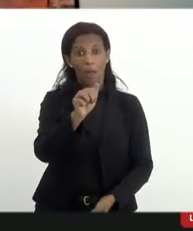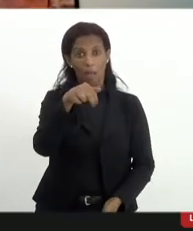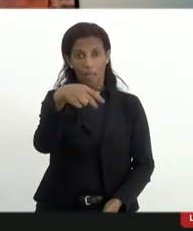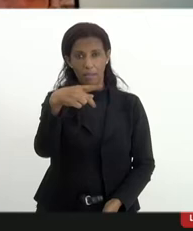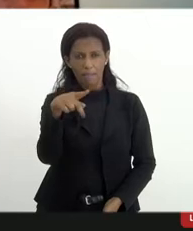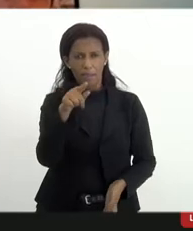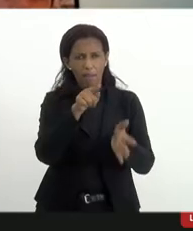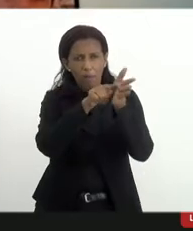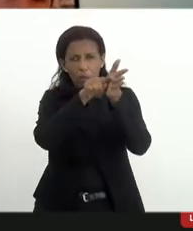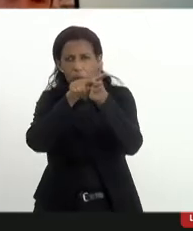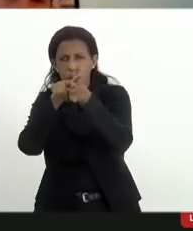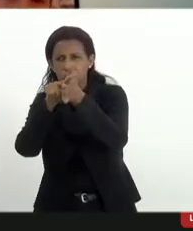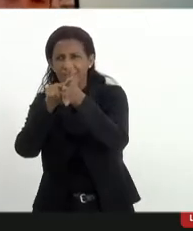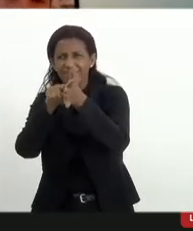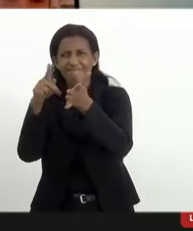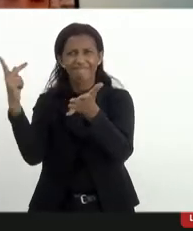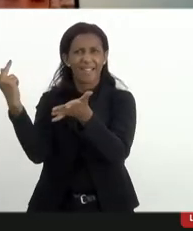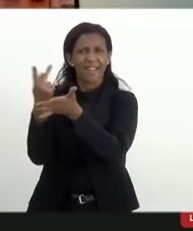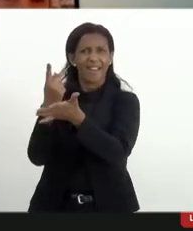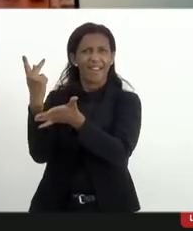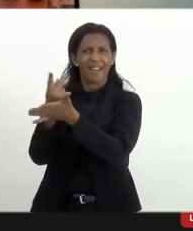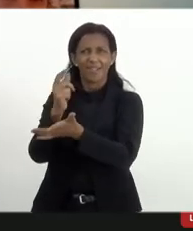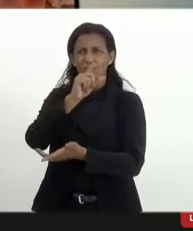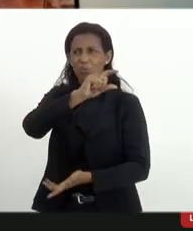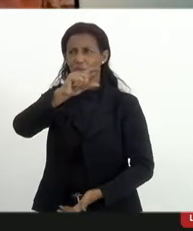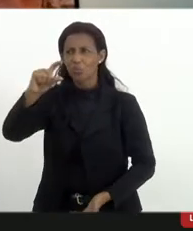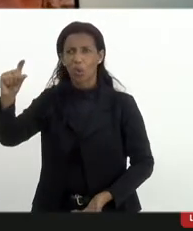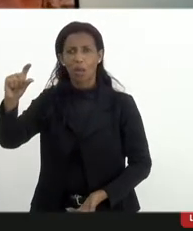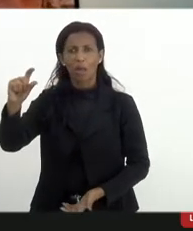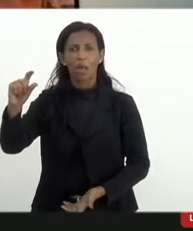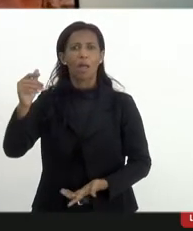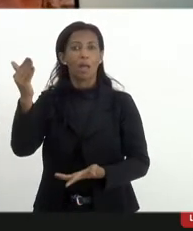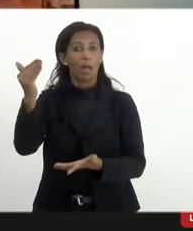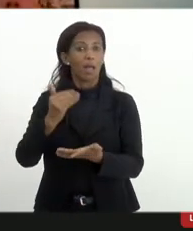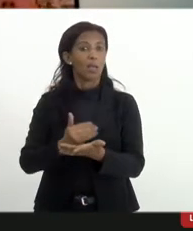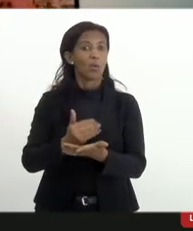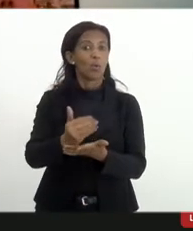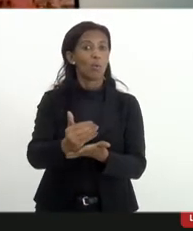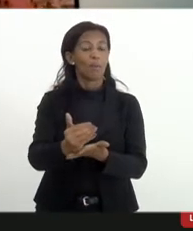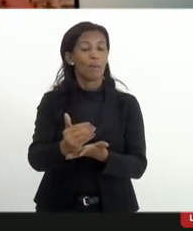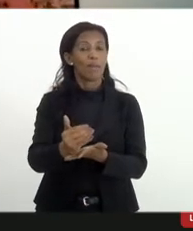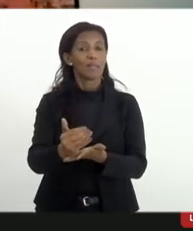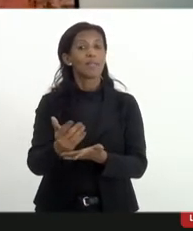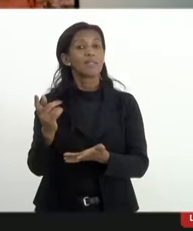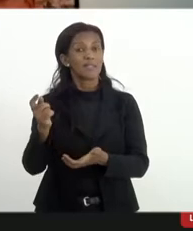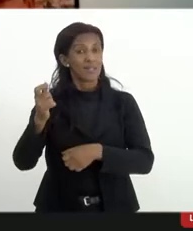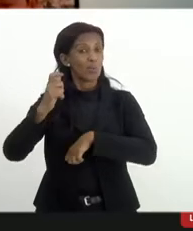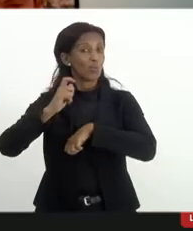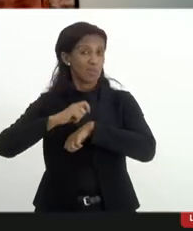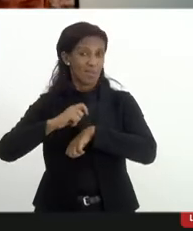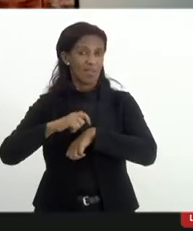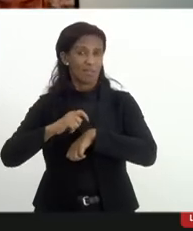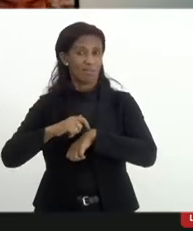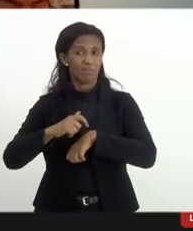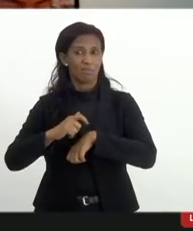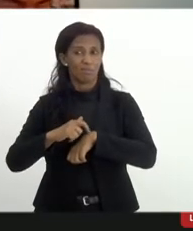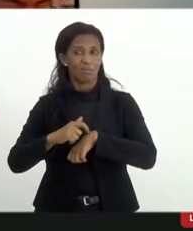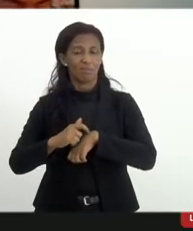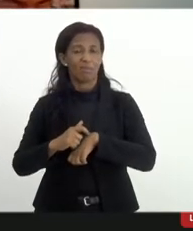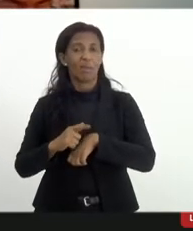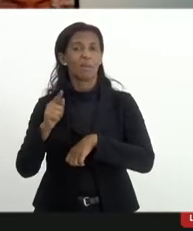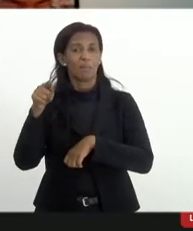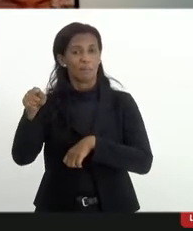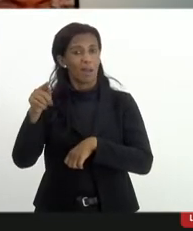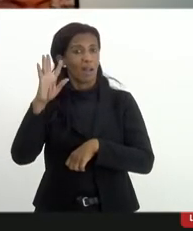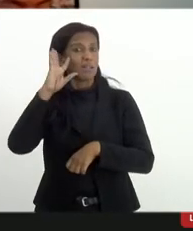soma e verificar que aquela soma está errada, e aí sim começaria o prazo decadencial para ali